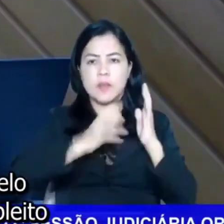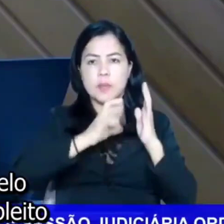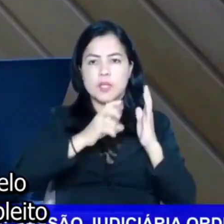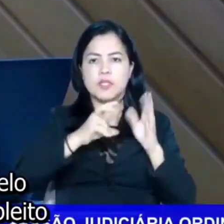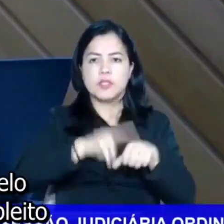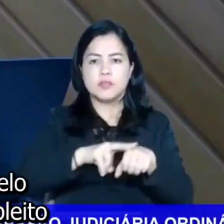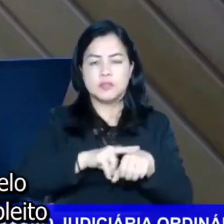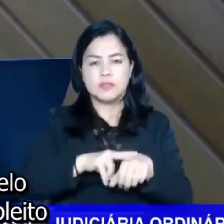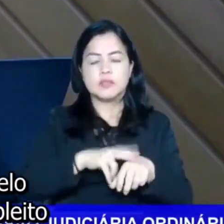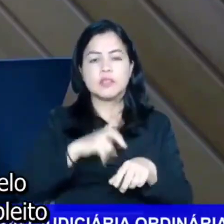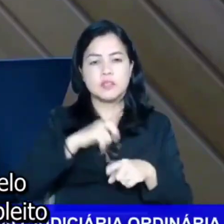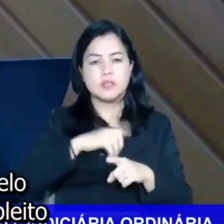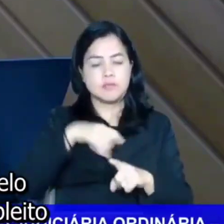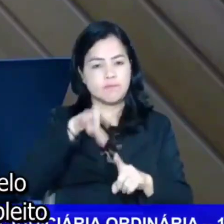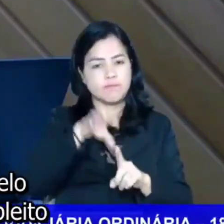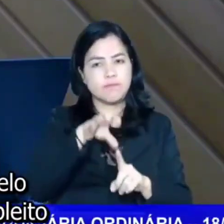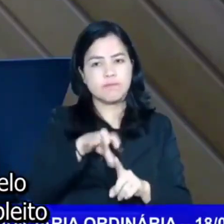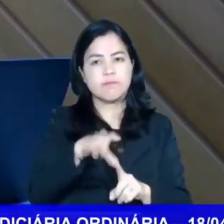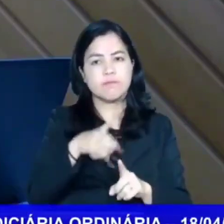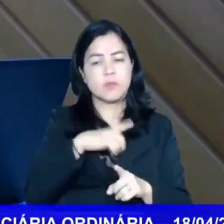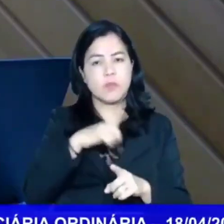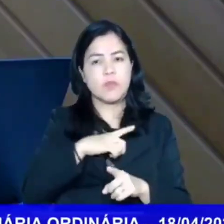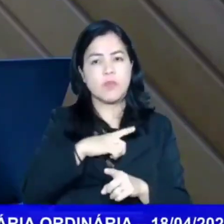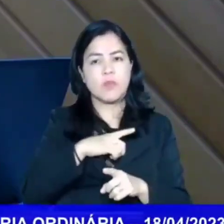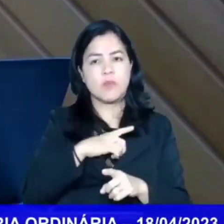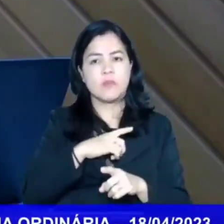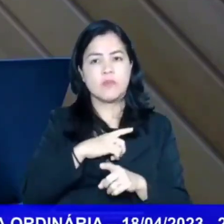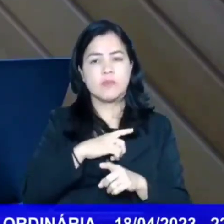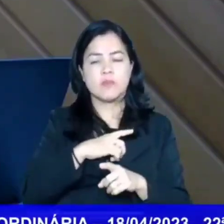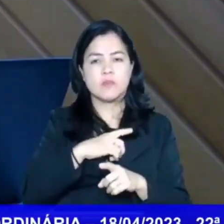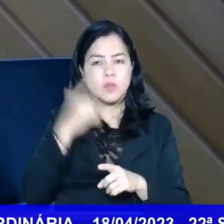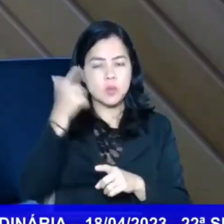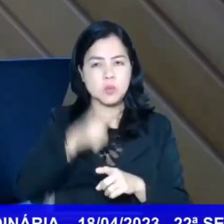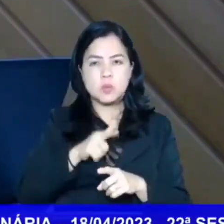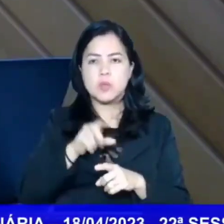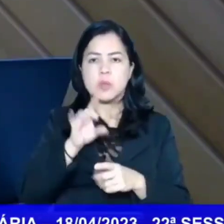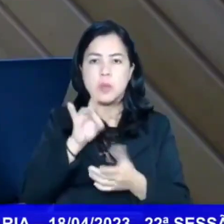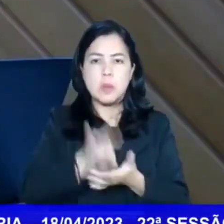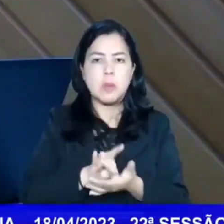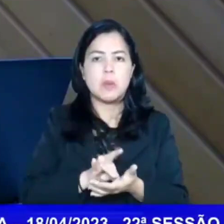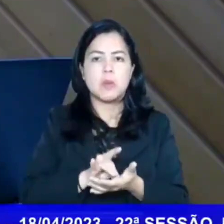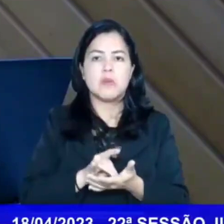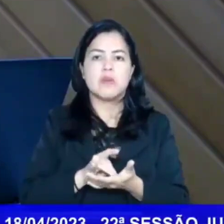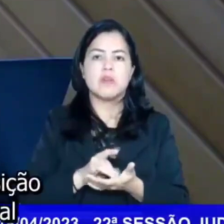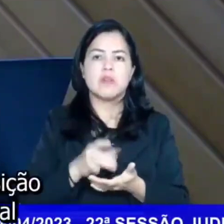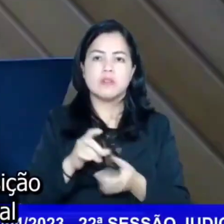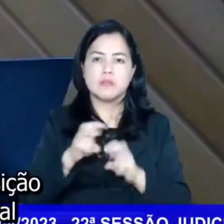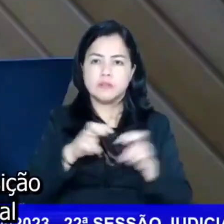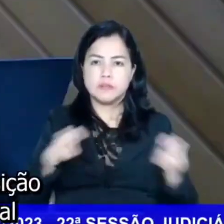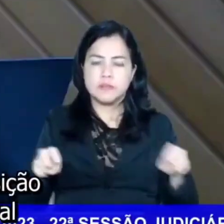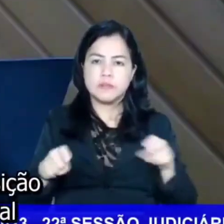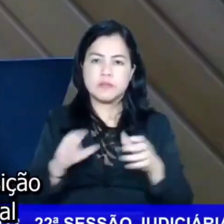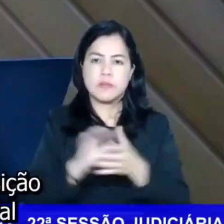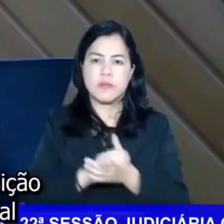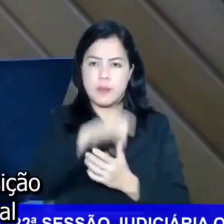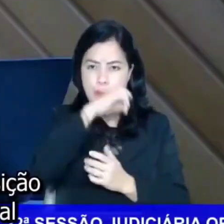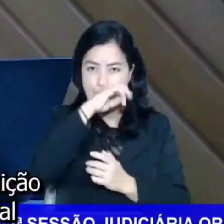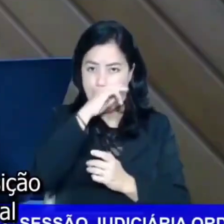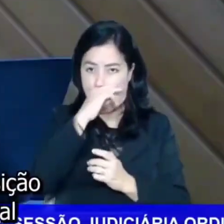Verde tenha influído na lisura do pleito. Não está presente outro